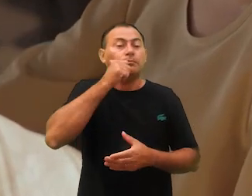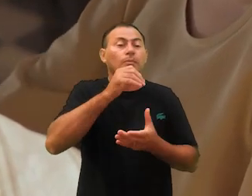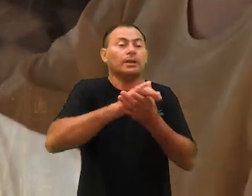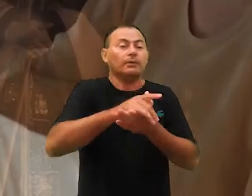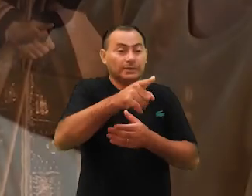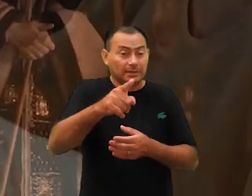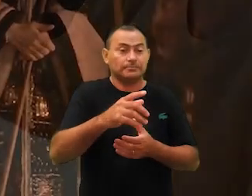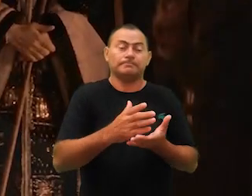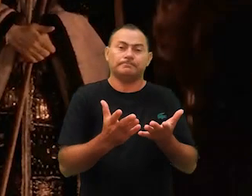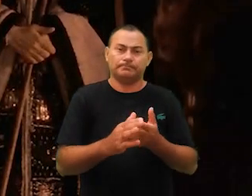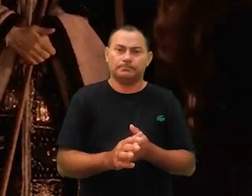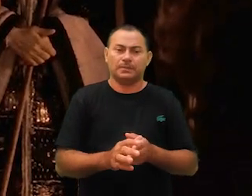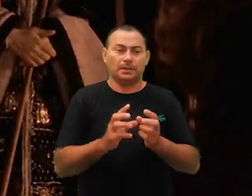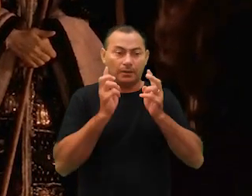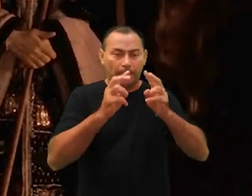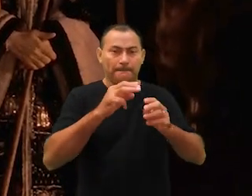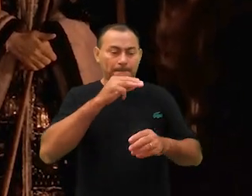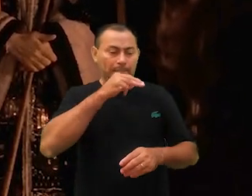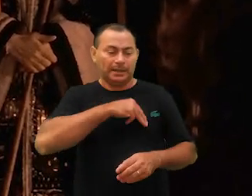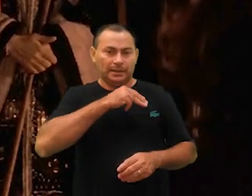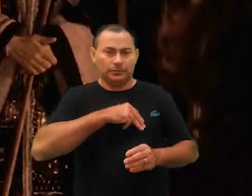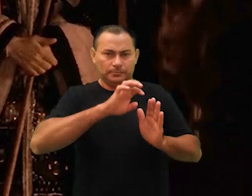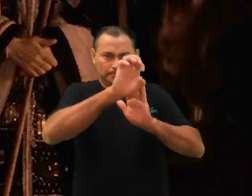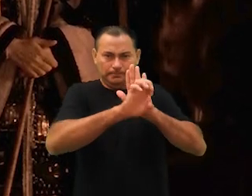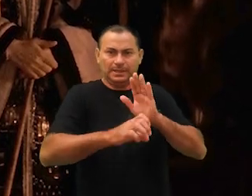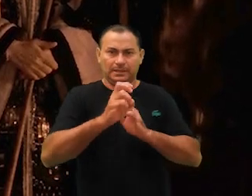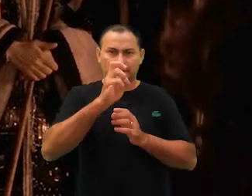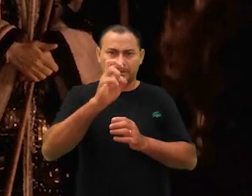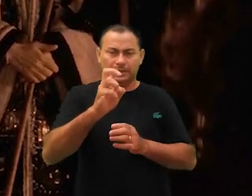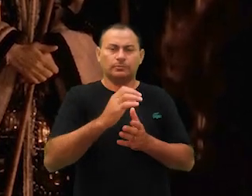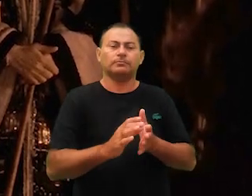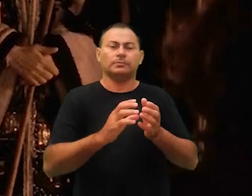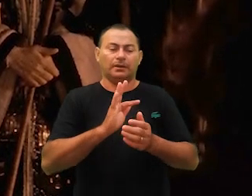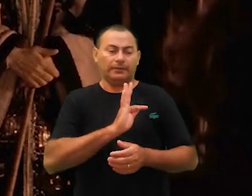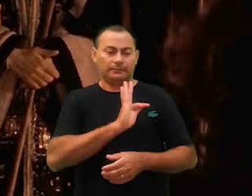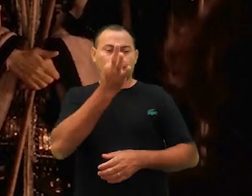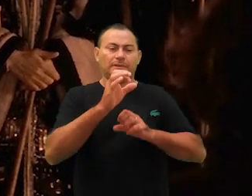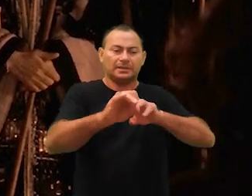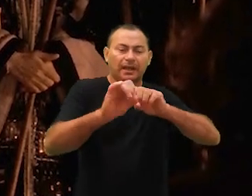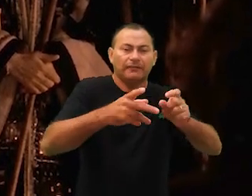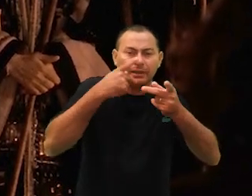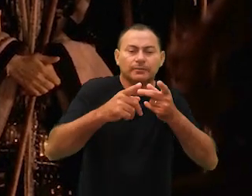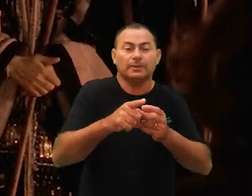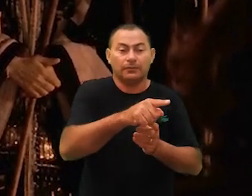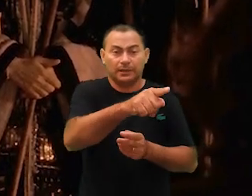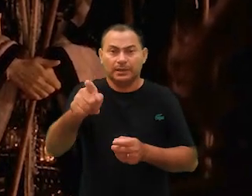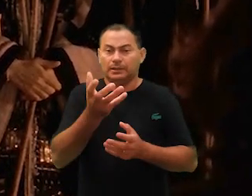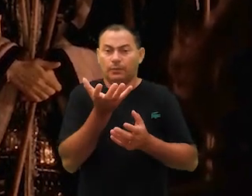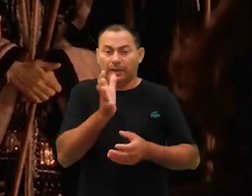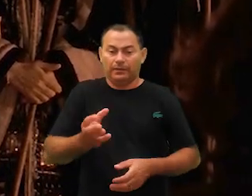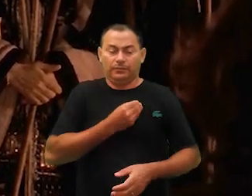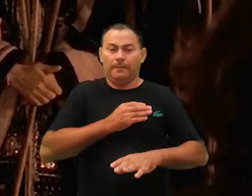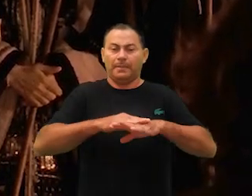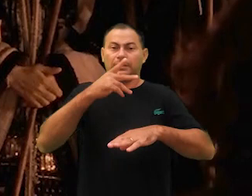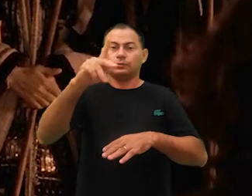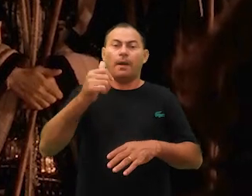esposas. Voltando para Mateus 5, Jesus está dizendo que os fariseus estavam ensinando o seguinte: se você não